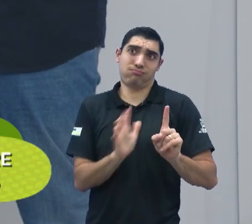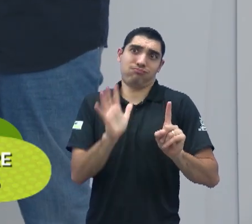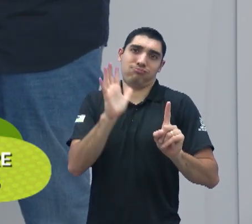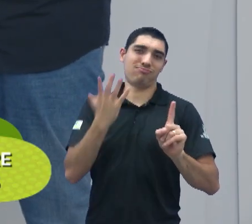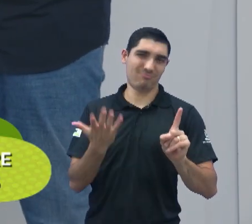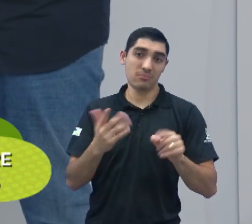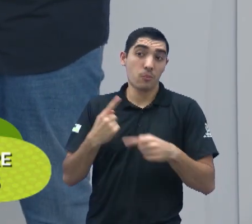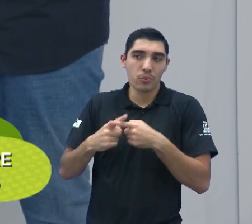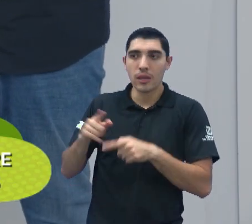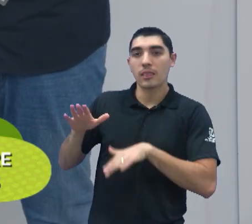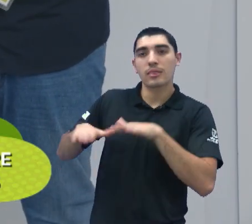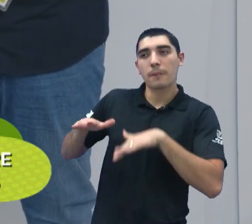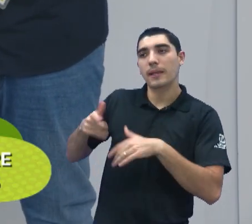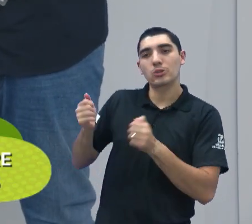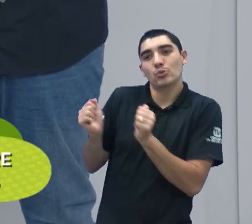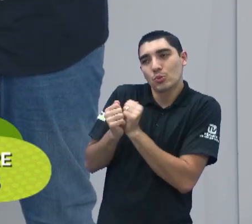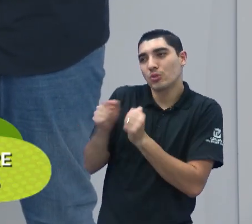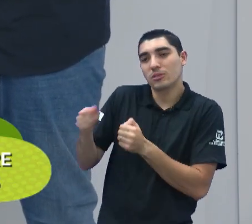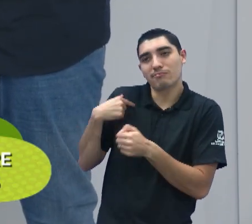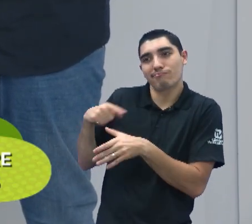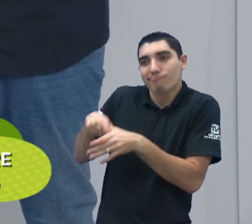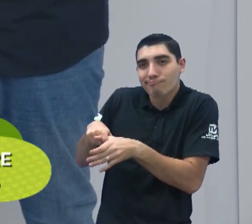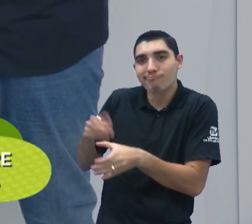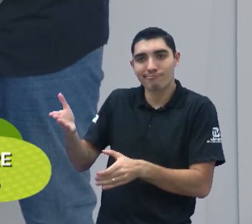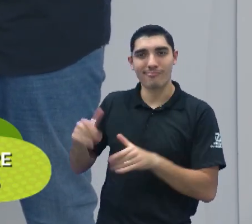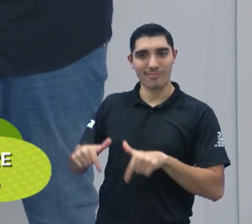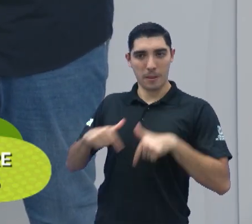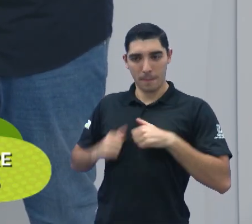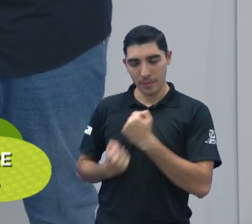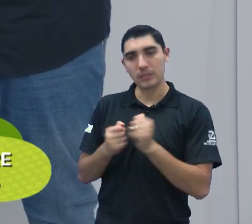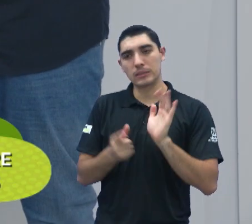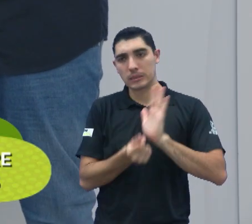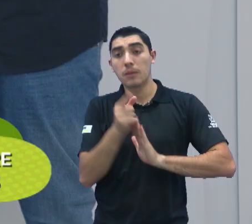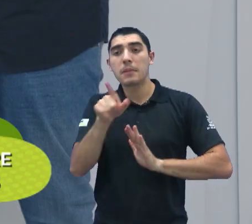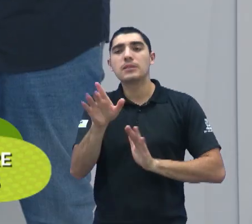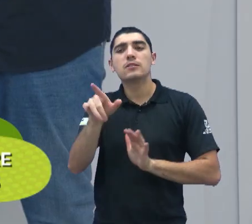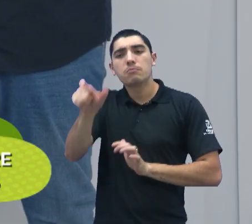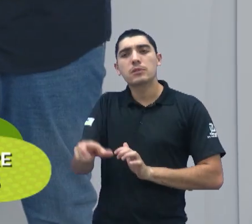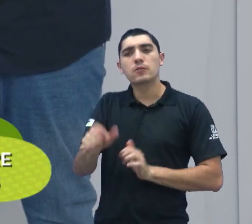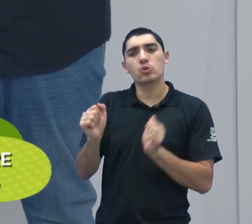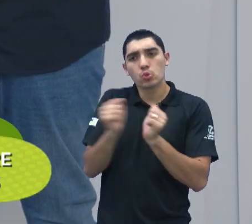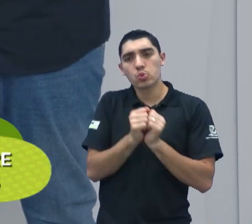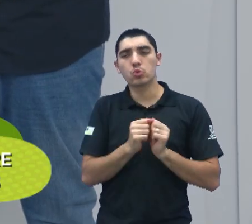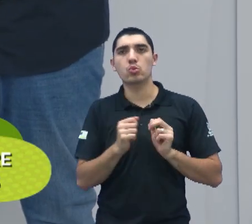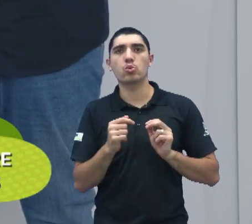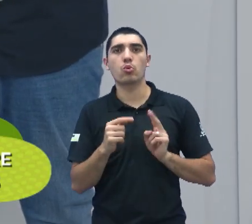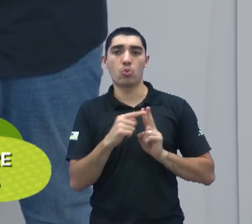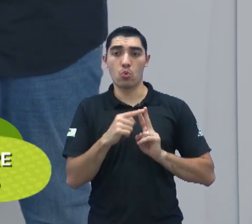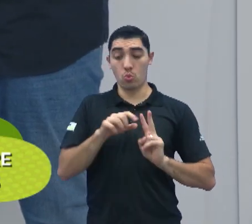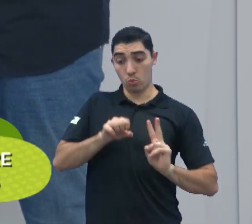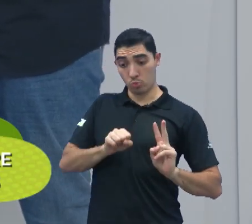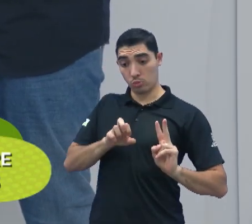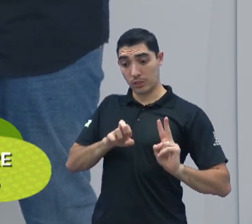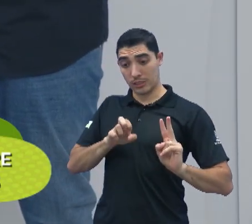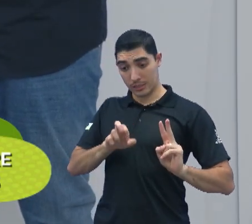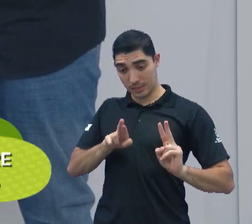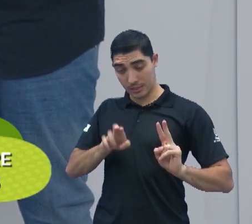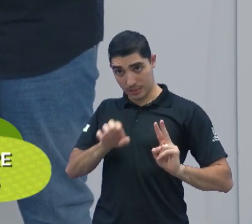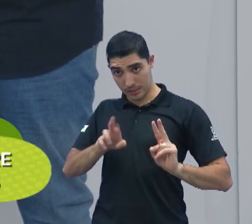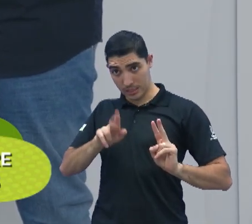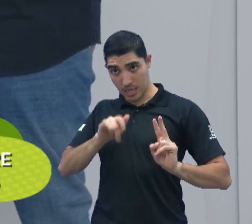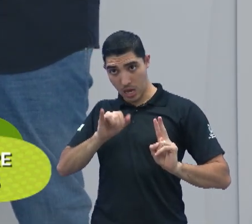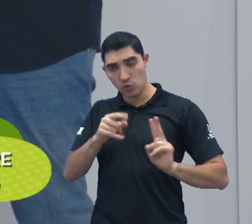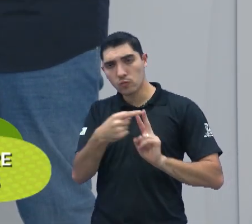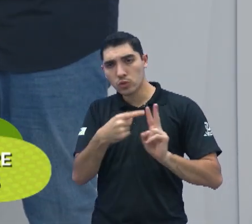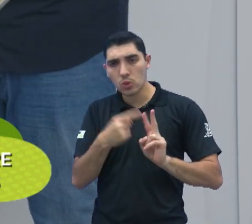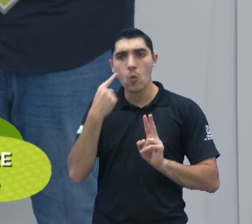você participou junto com o Sérgio Negrão e o restante da comissão técnica para ter esses jogadores que você tem hoje e qual a sua avaliação deste elenco